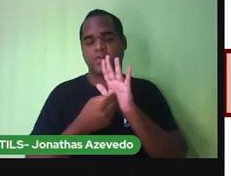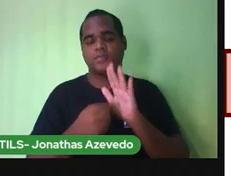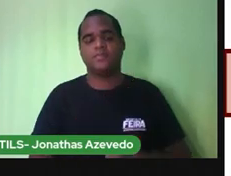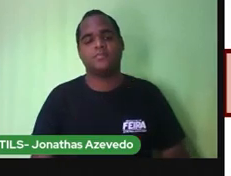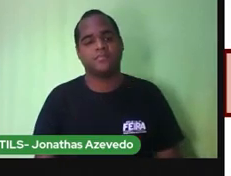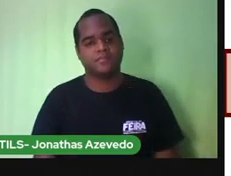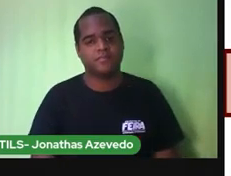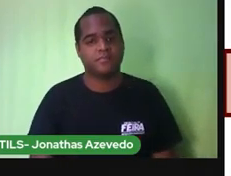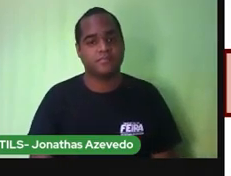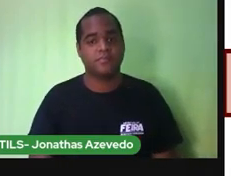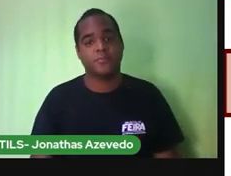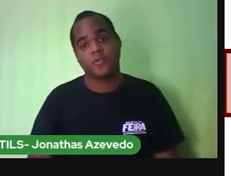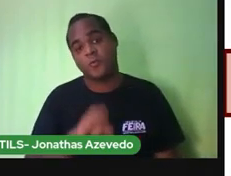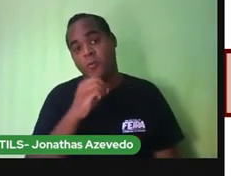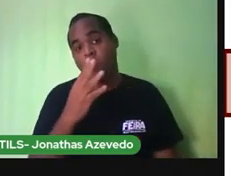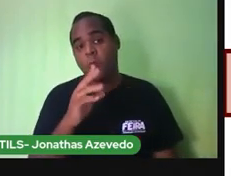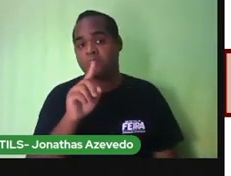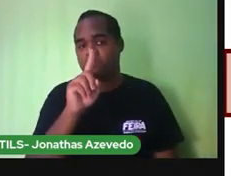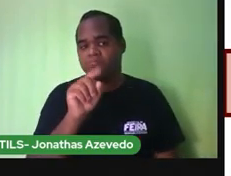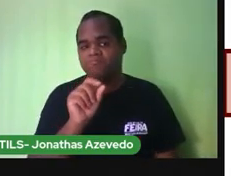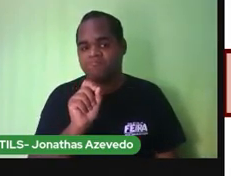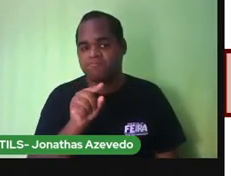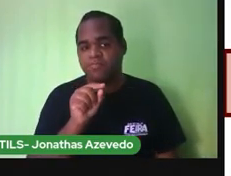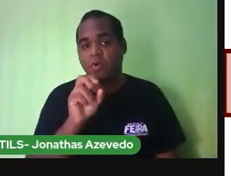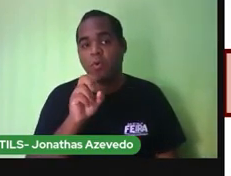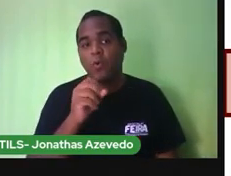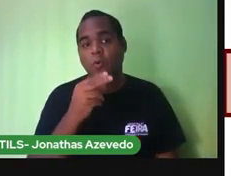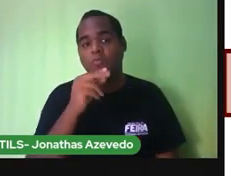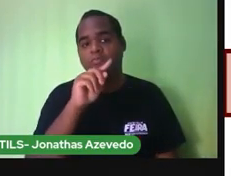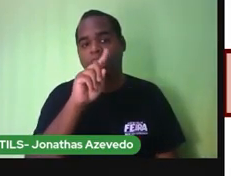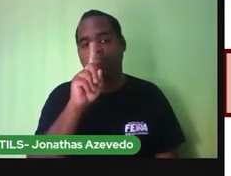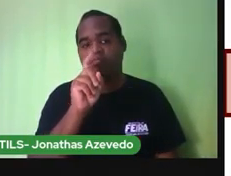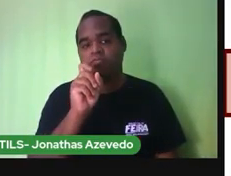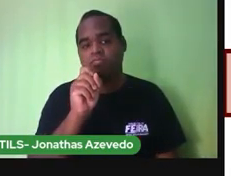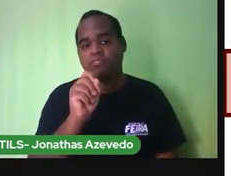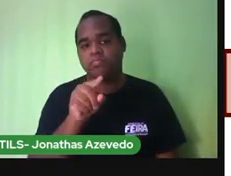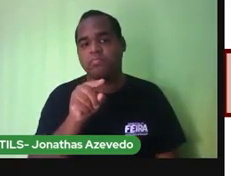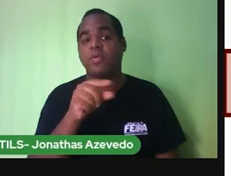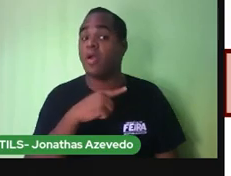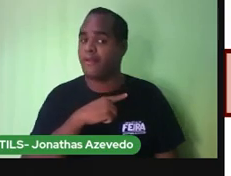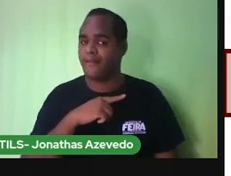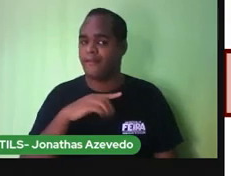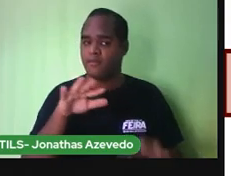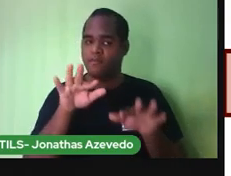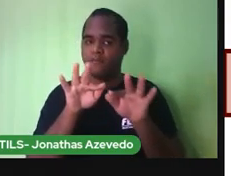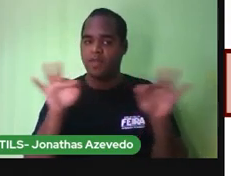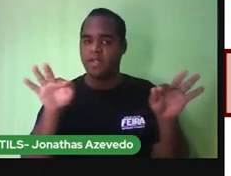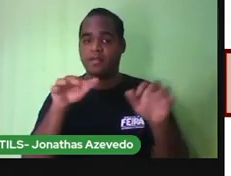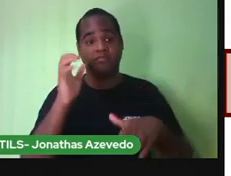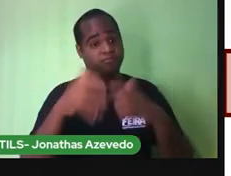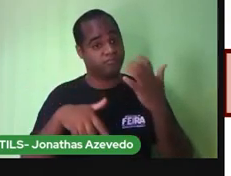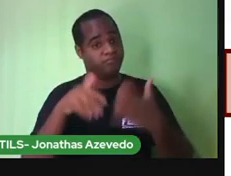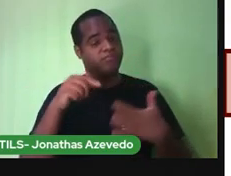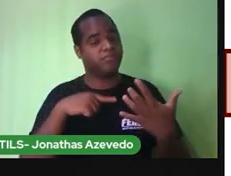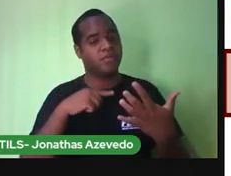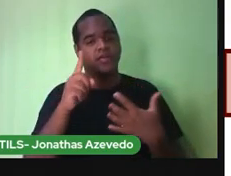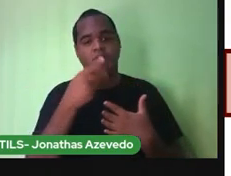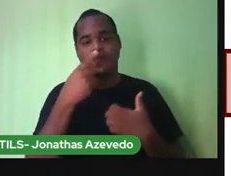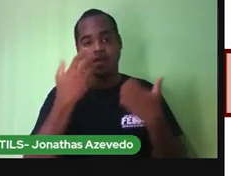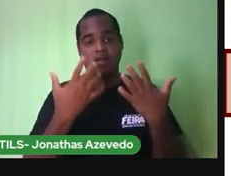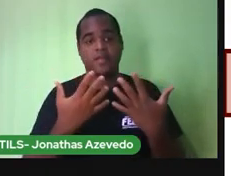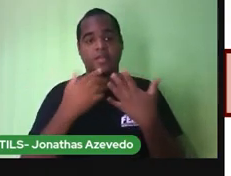Ou. Interrogação ou. Exclamação vai depender da nossa frase mas para essas